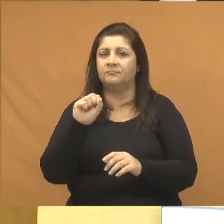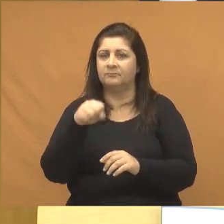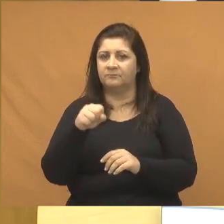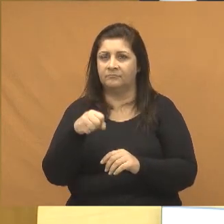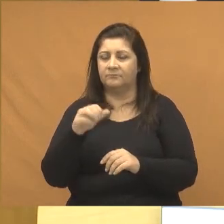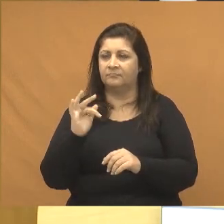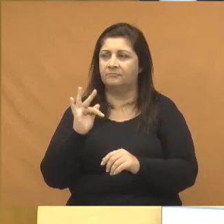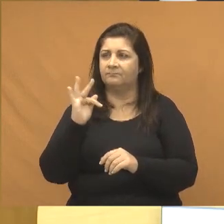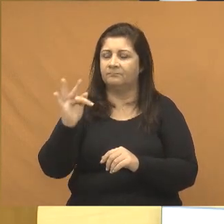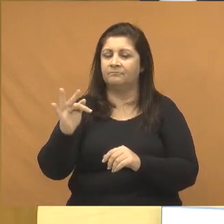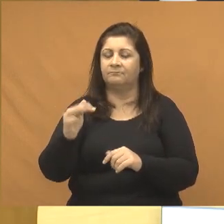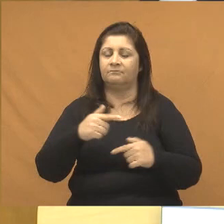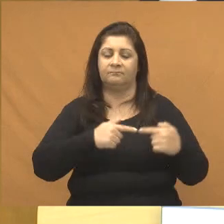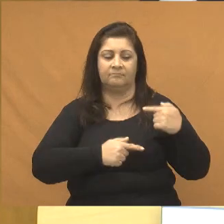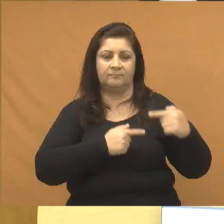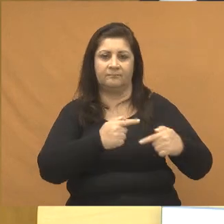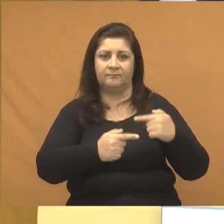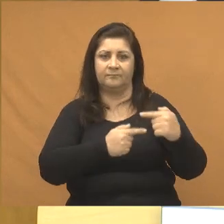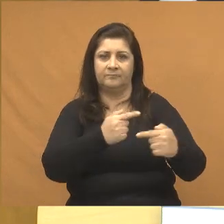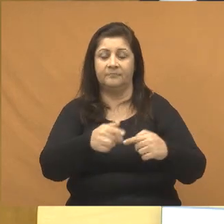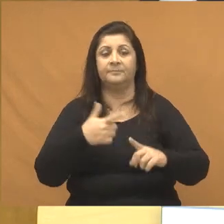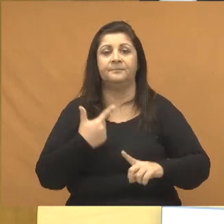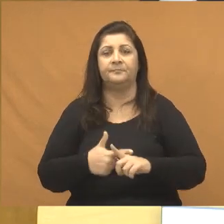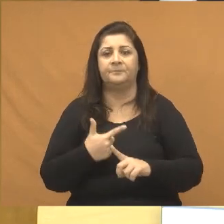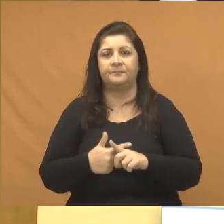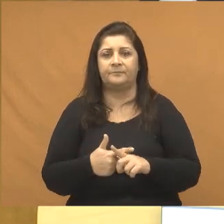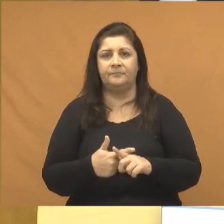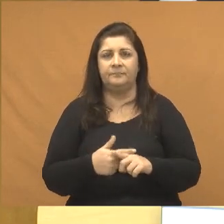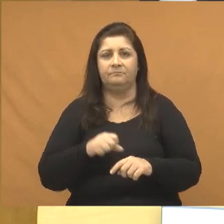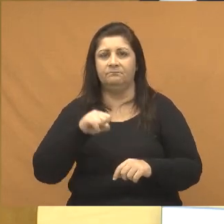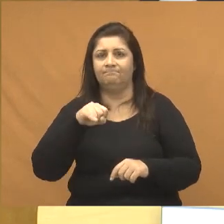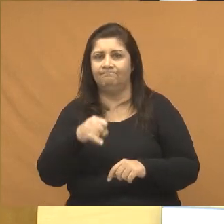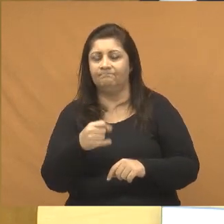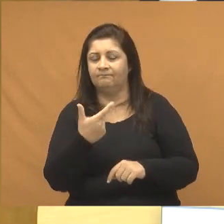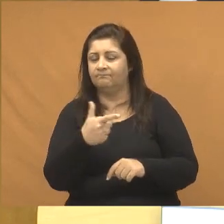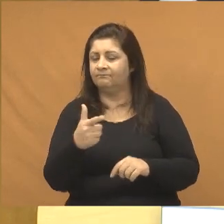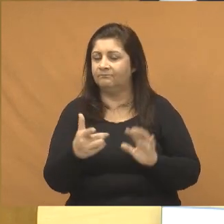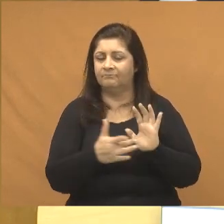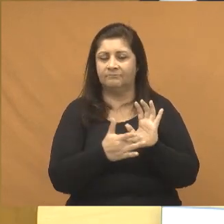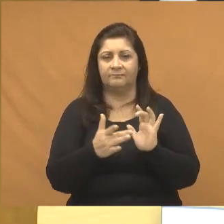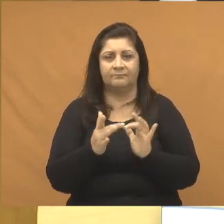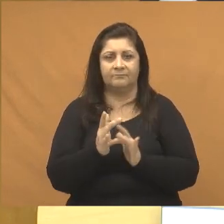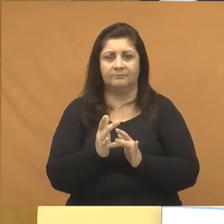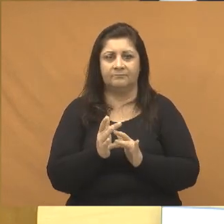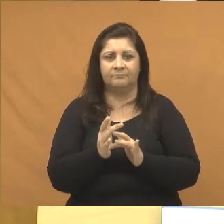produz muito fruto, porque sem mim nada